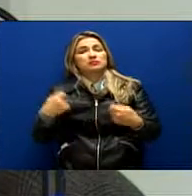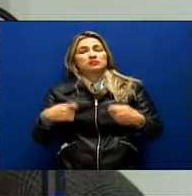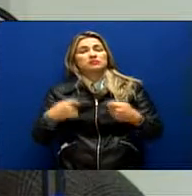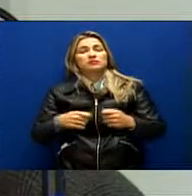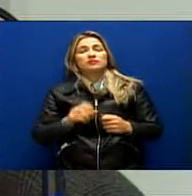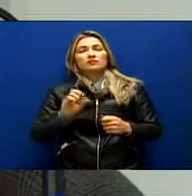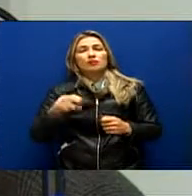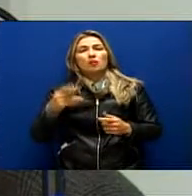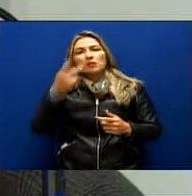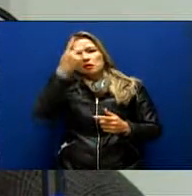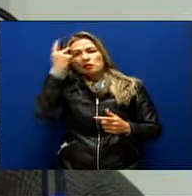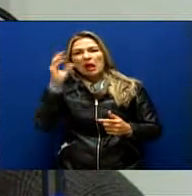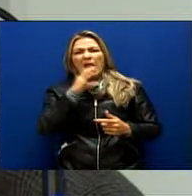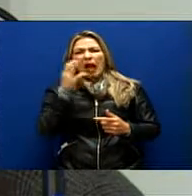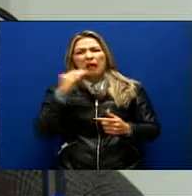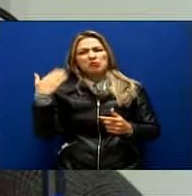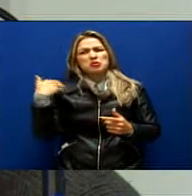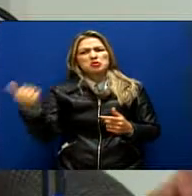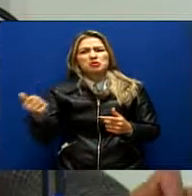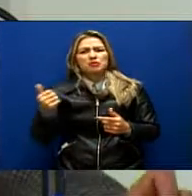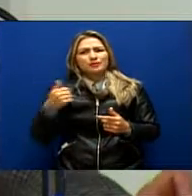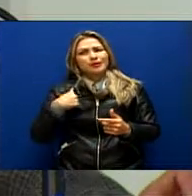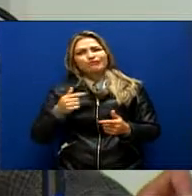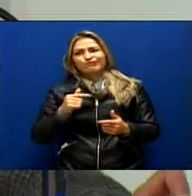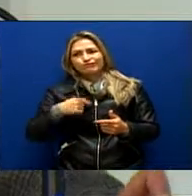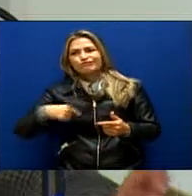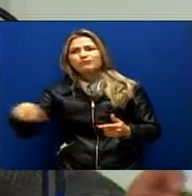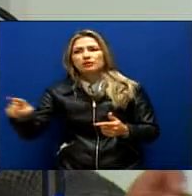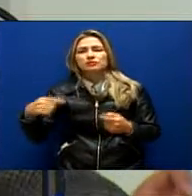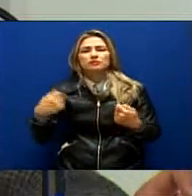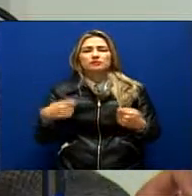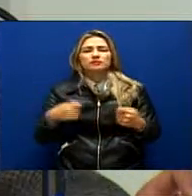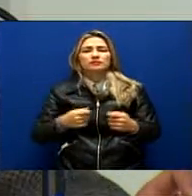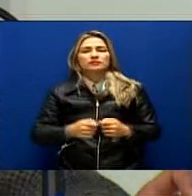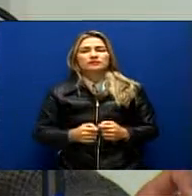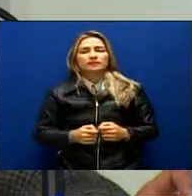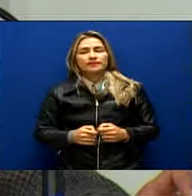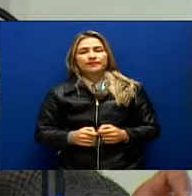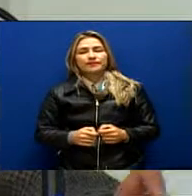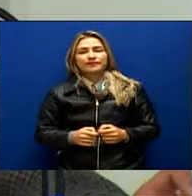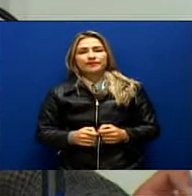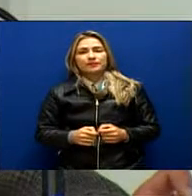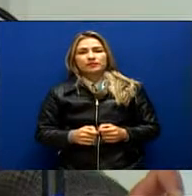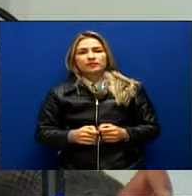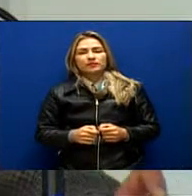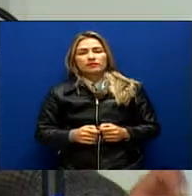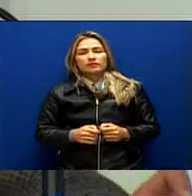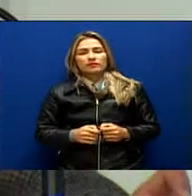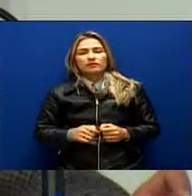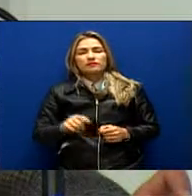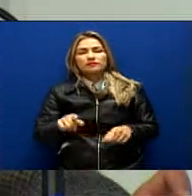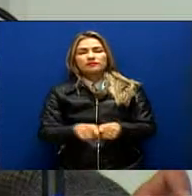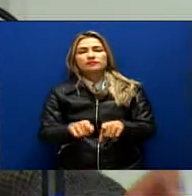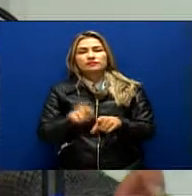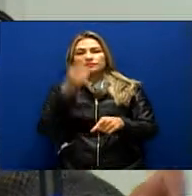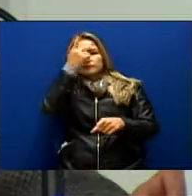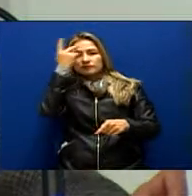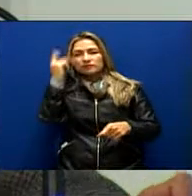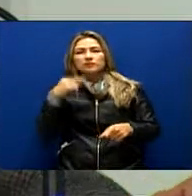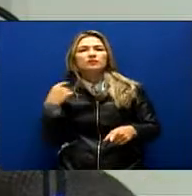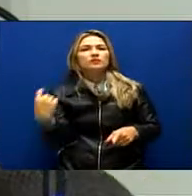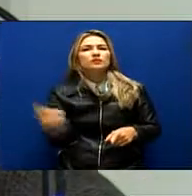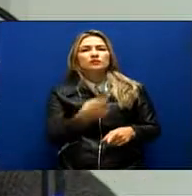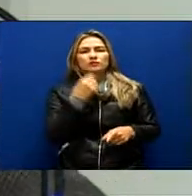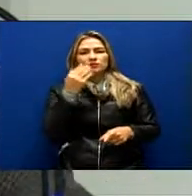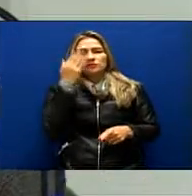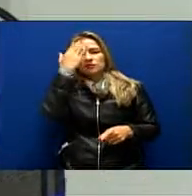chamamento emergencial. Aliás, não atendo ninguém. Ninguém. Todo mundo que me conhece desde que eu